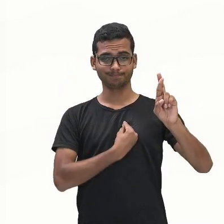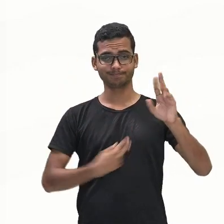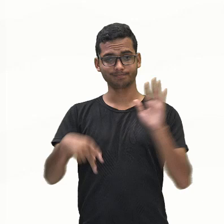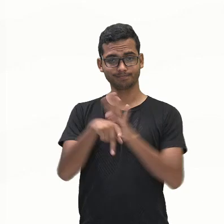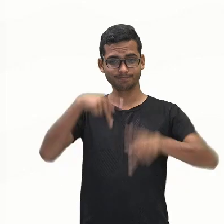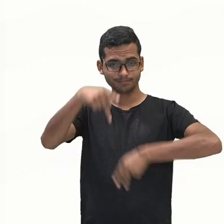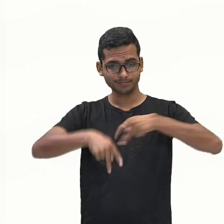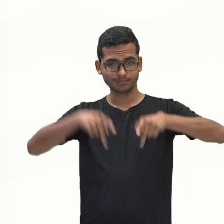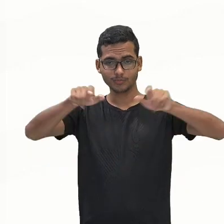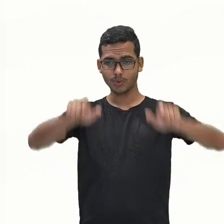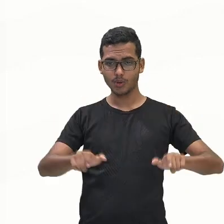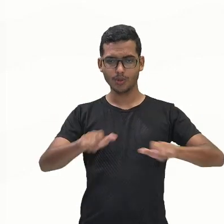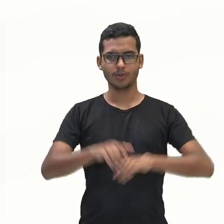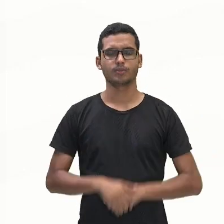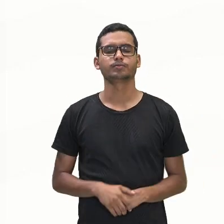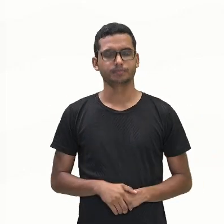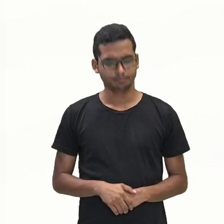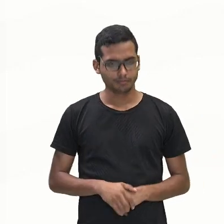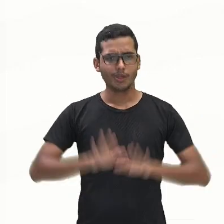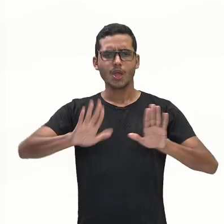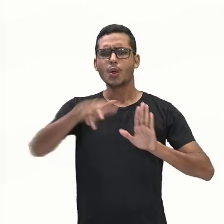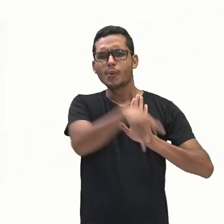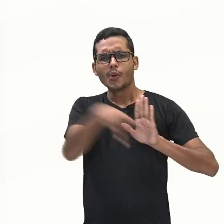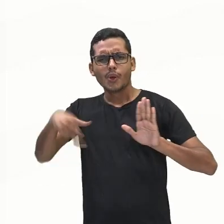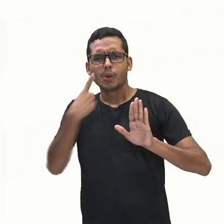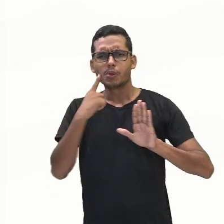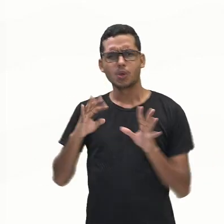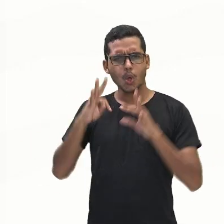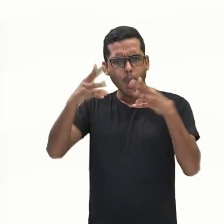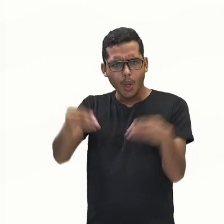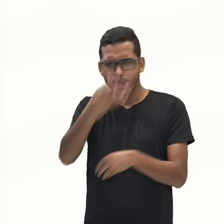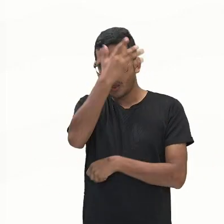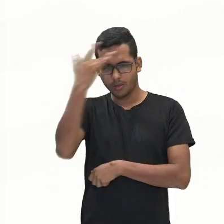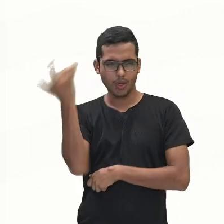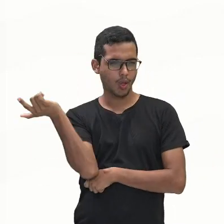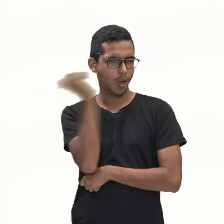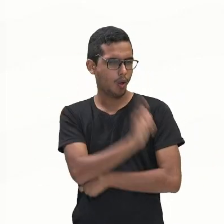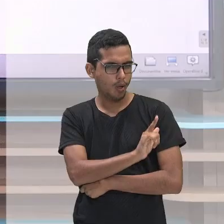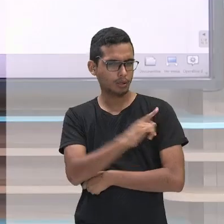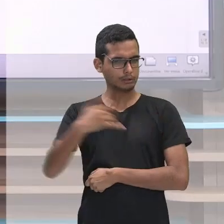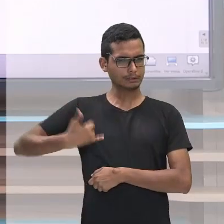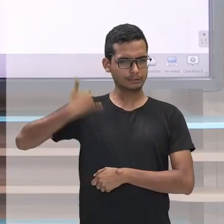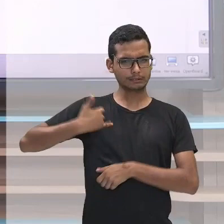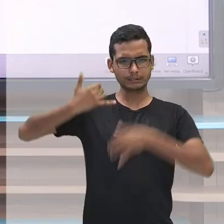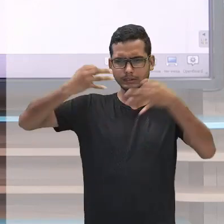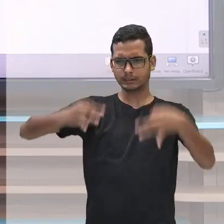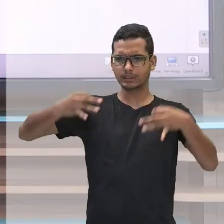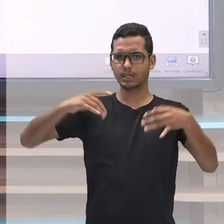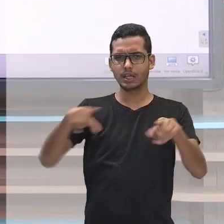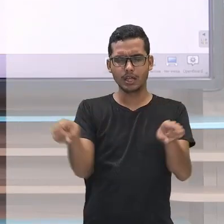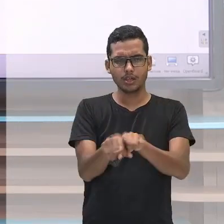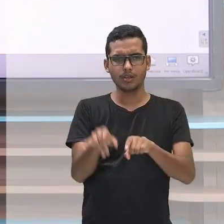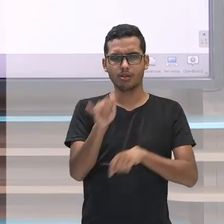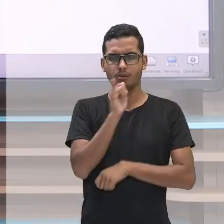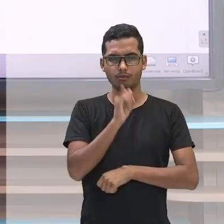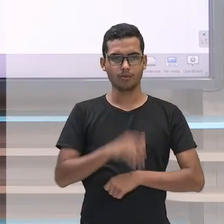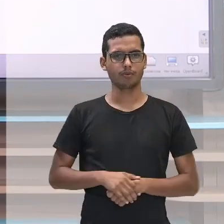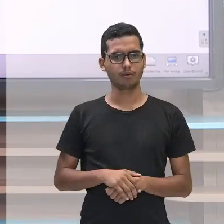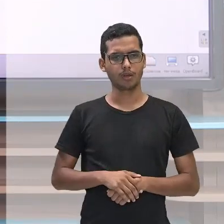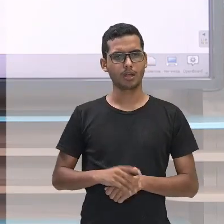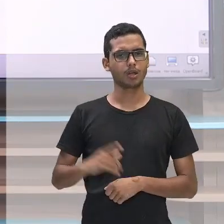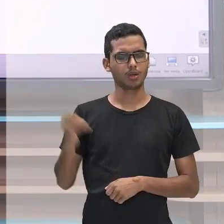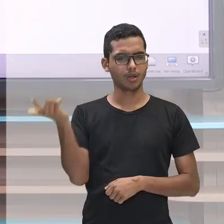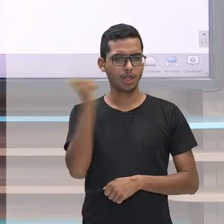população. Professora, mas todo mundo chega ali naquela idade, né, toda a população, a gente